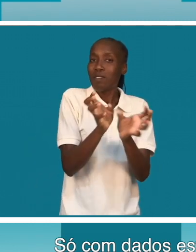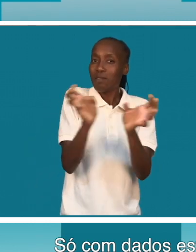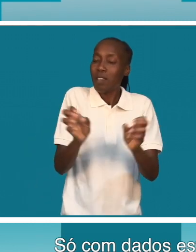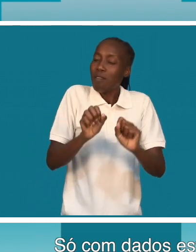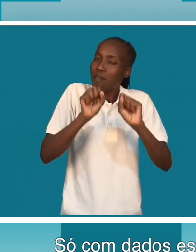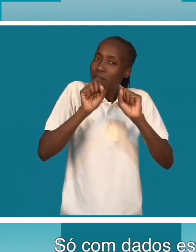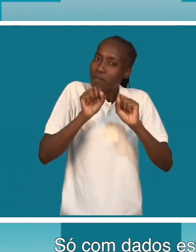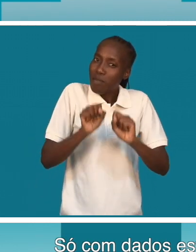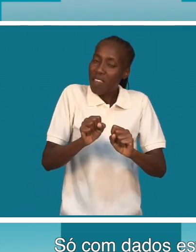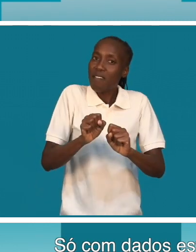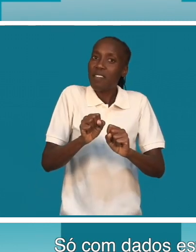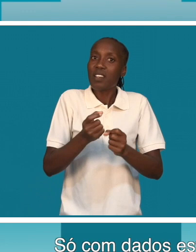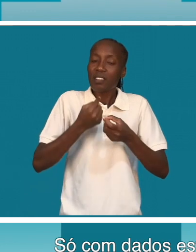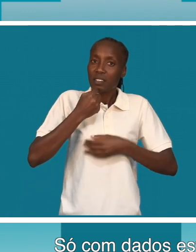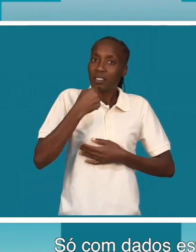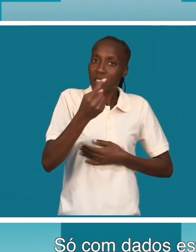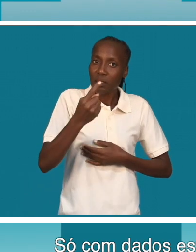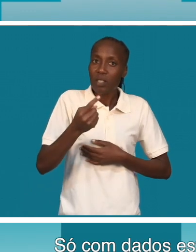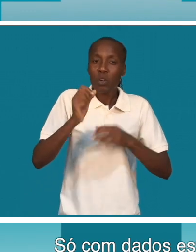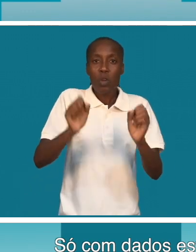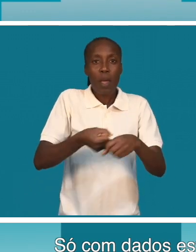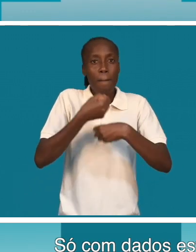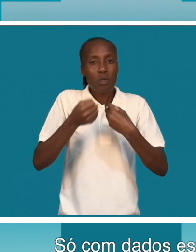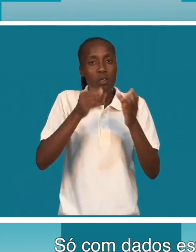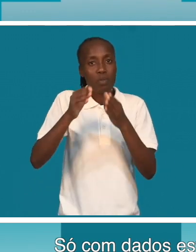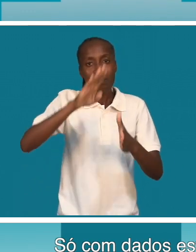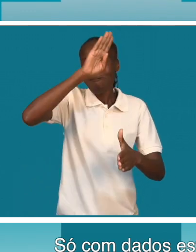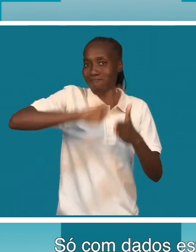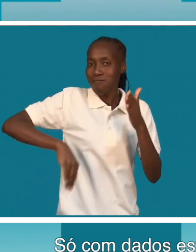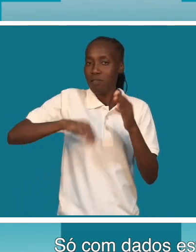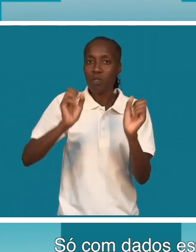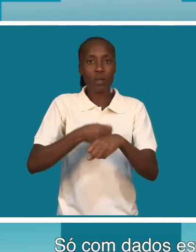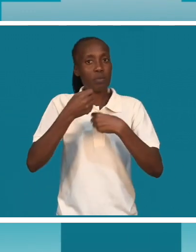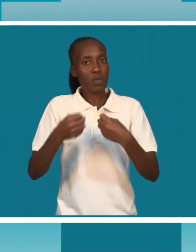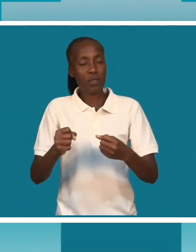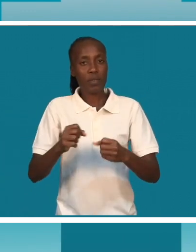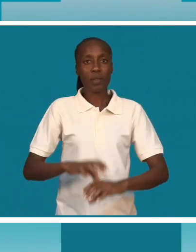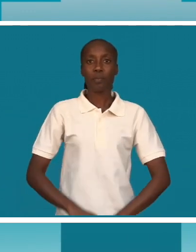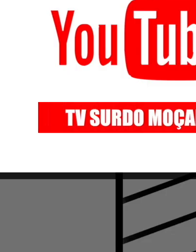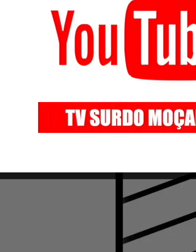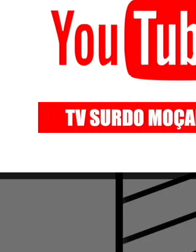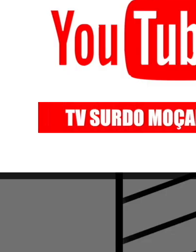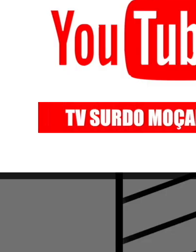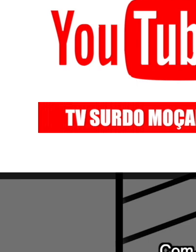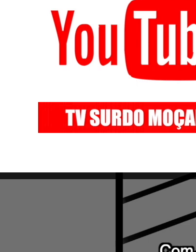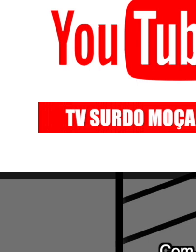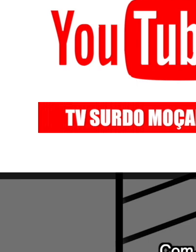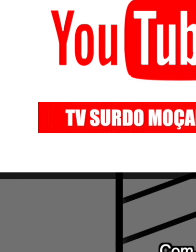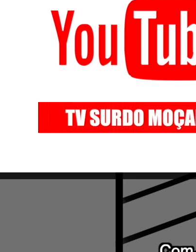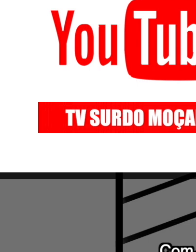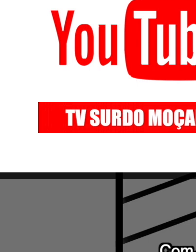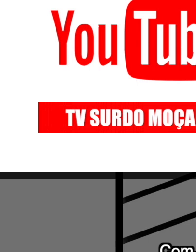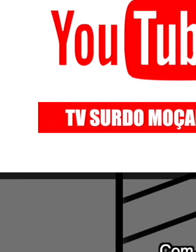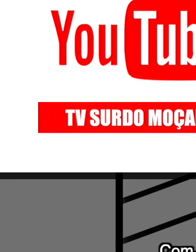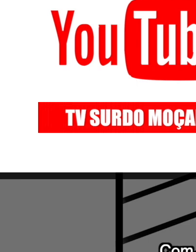é que se pode assegurar que não deixemos ninguém para trás. Com estas